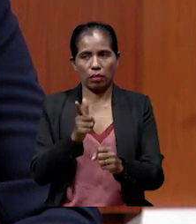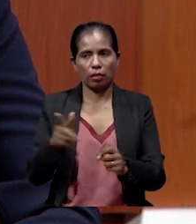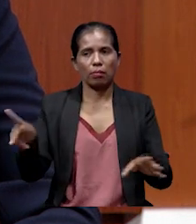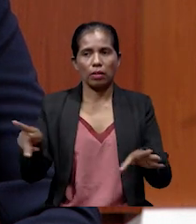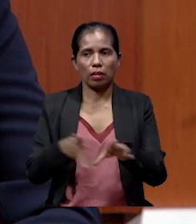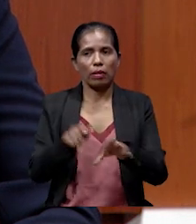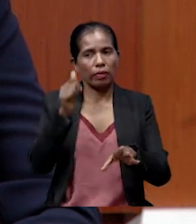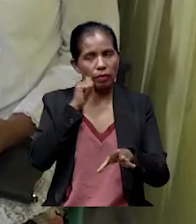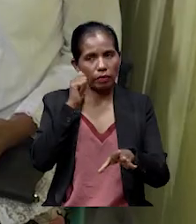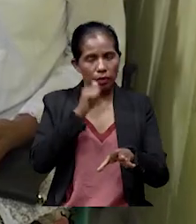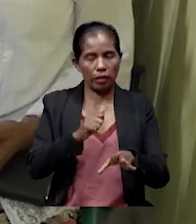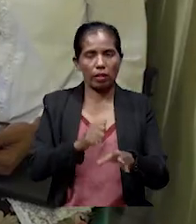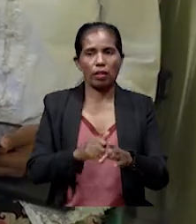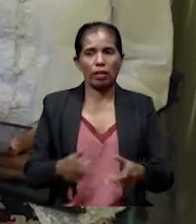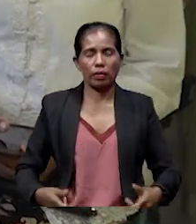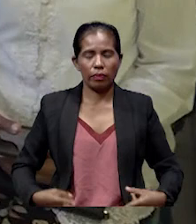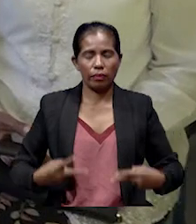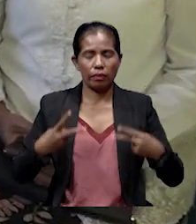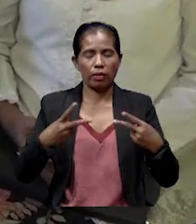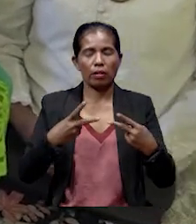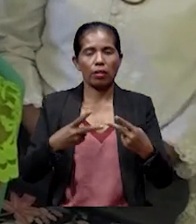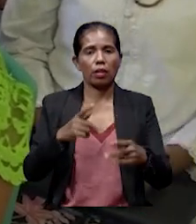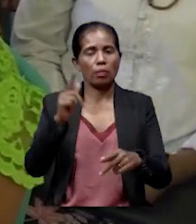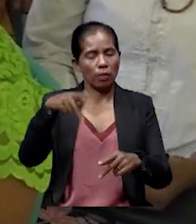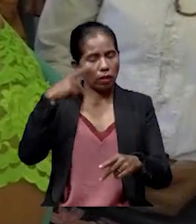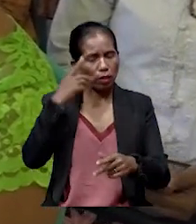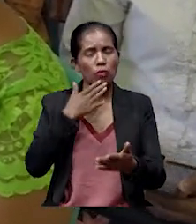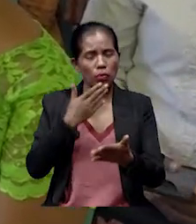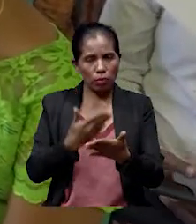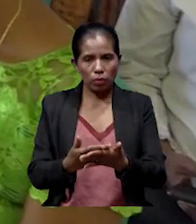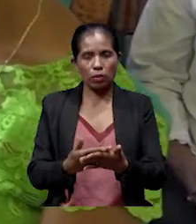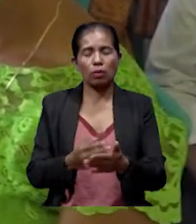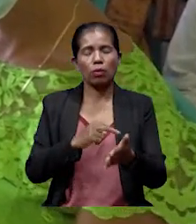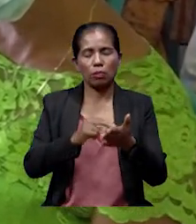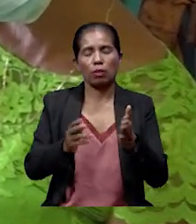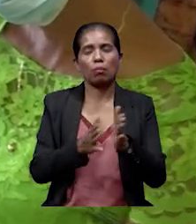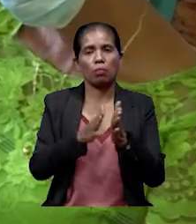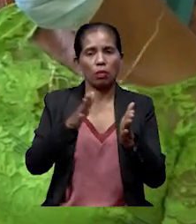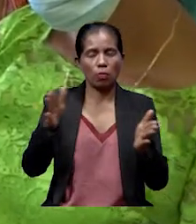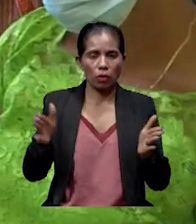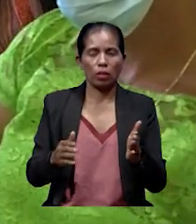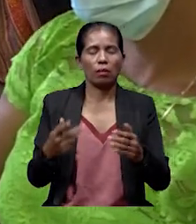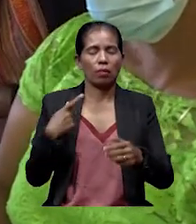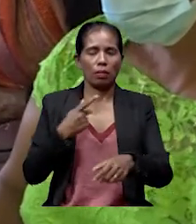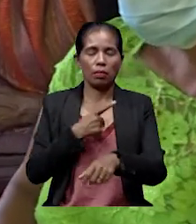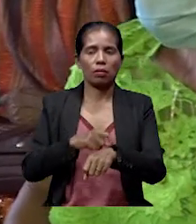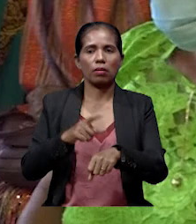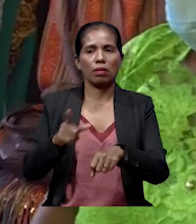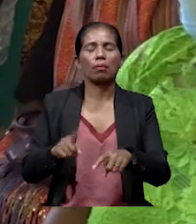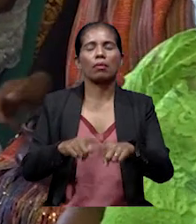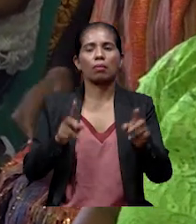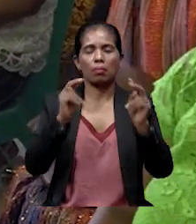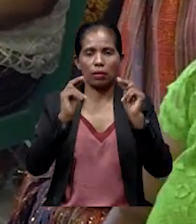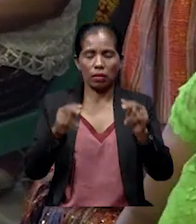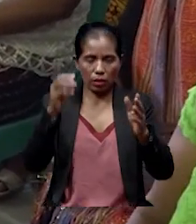partisipasam feto iha vida politika diak tebes noho numero nebebot iha Parlamento Nasional mai be precisa